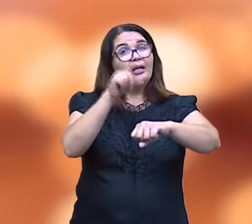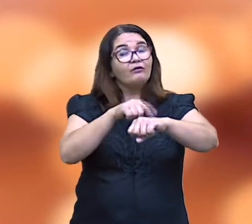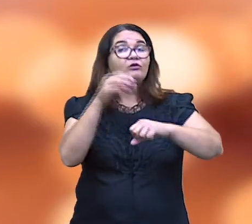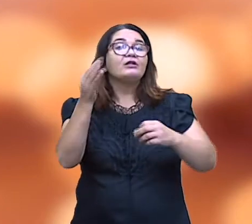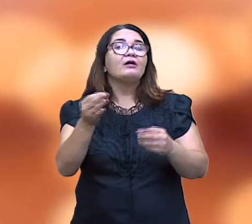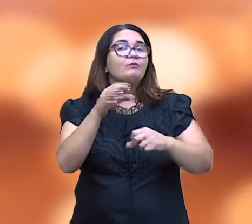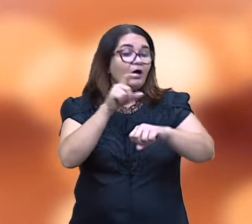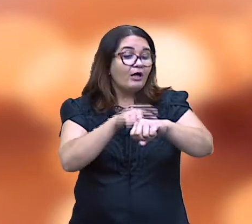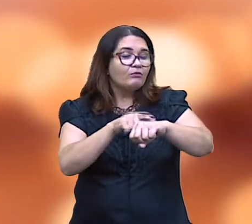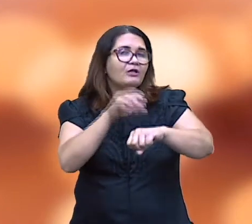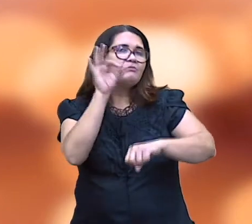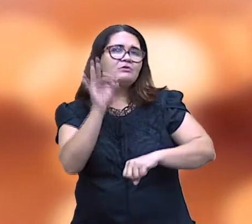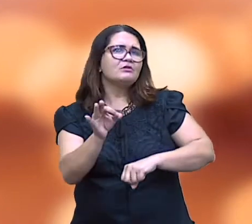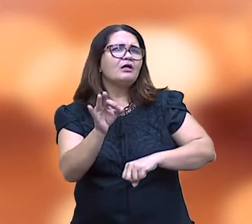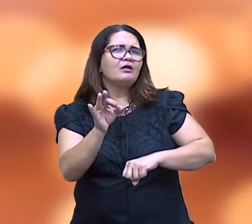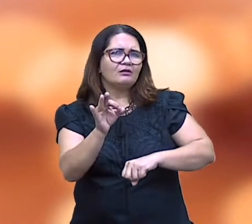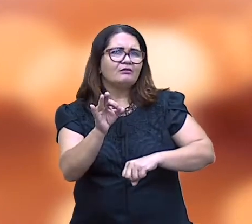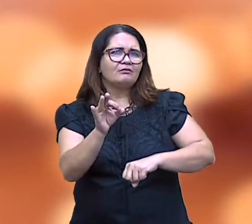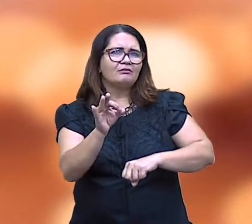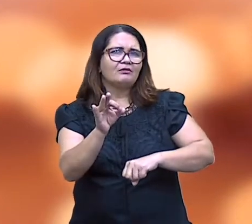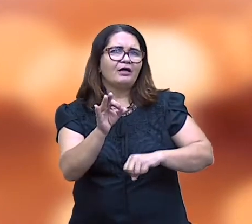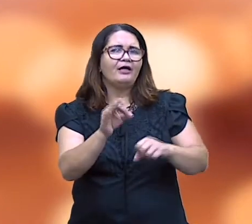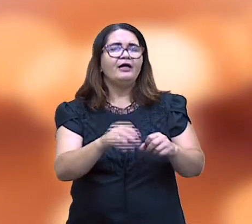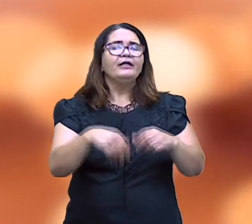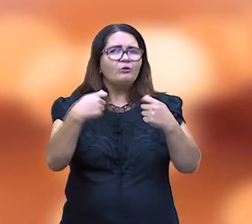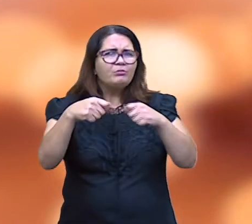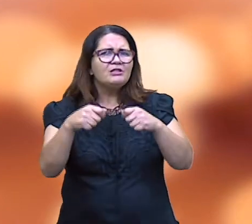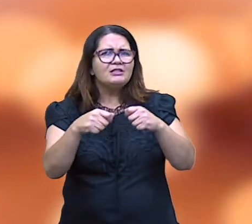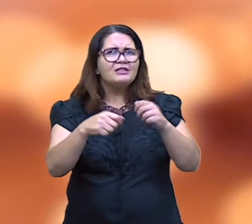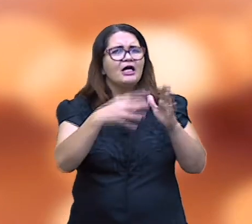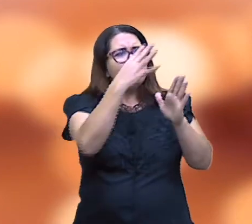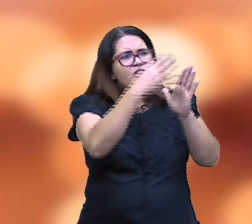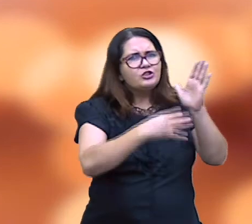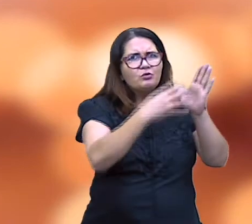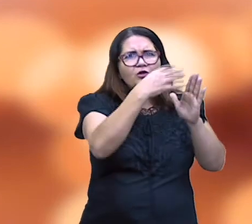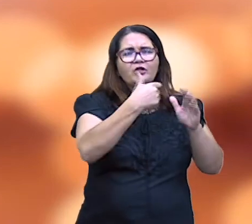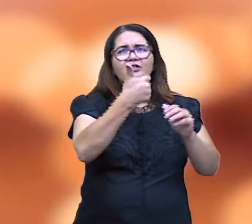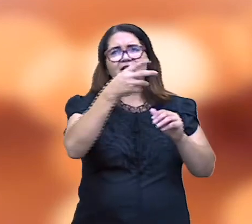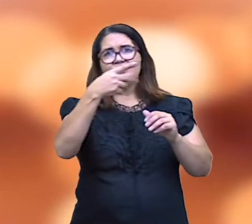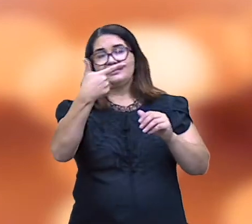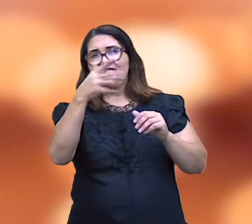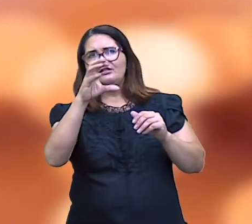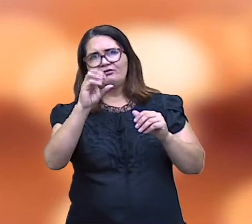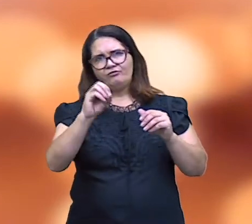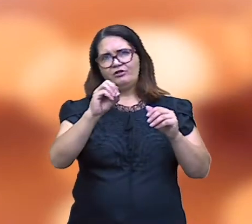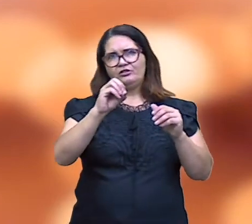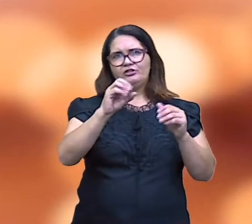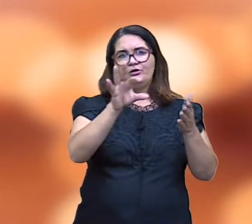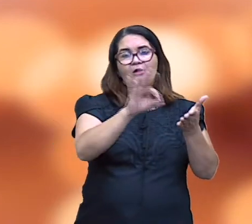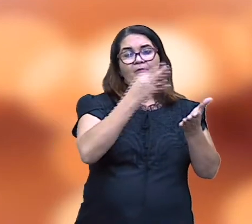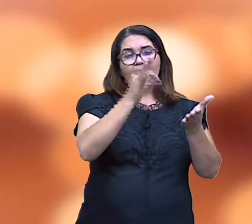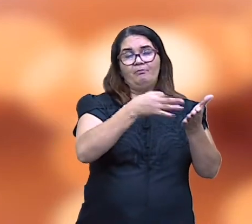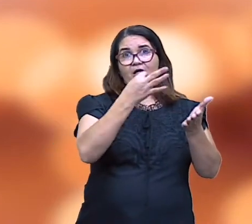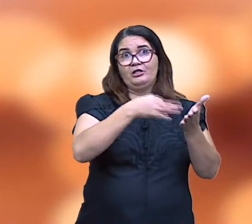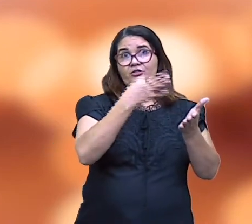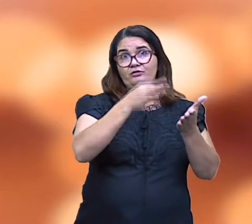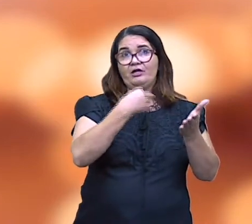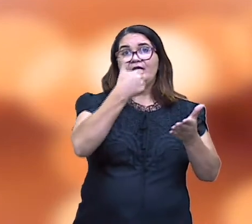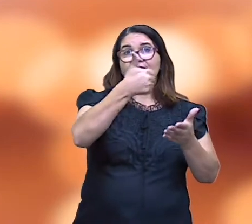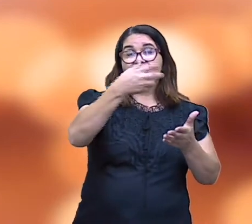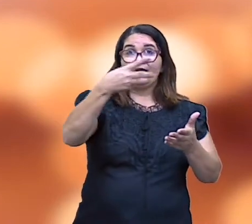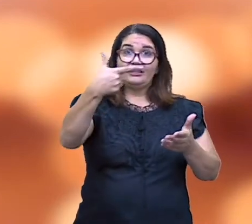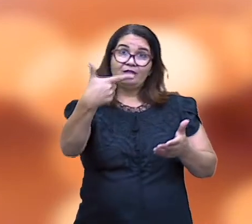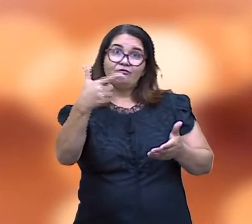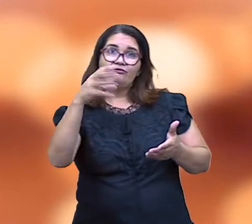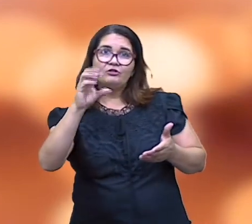de quanto tempo o filme vai ter. Se o roteiro tem 120 páginas, você terá o quê? 120